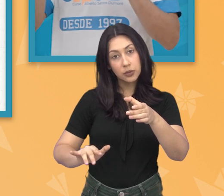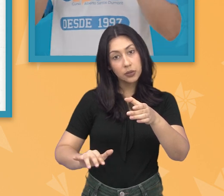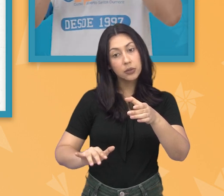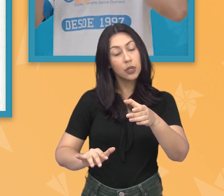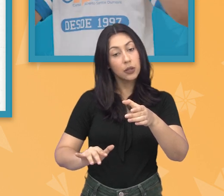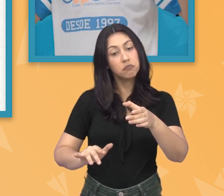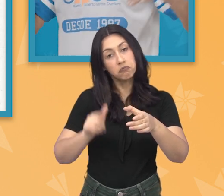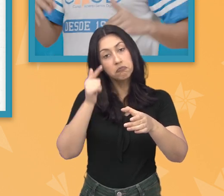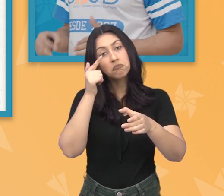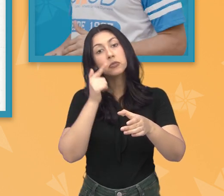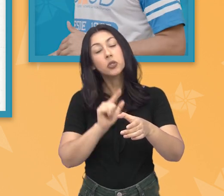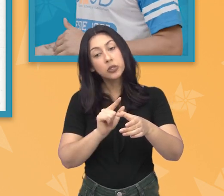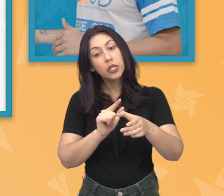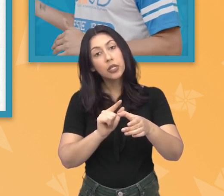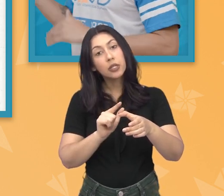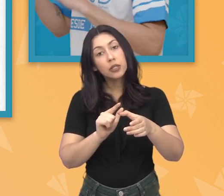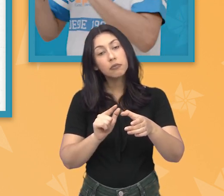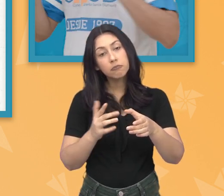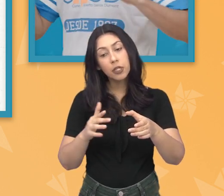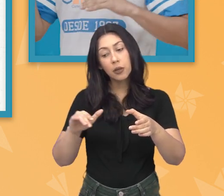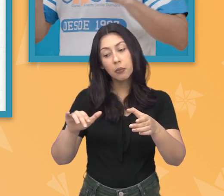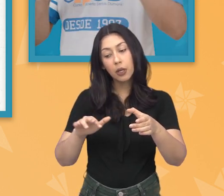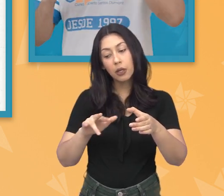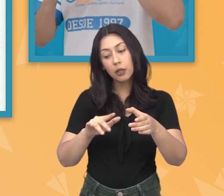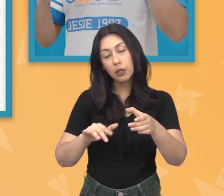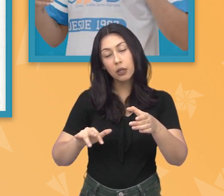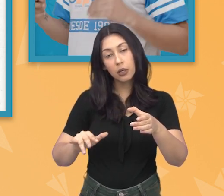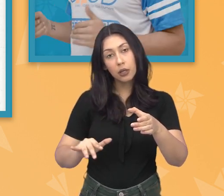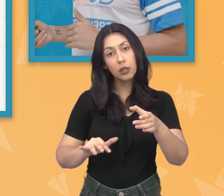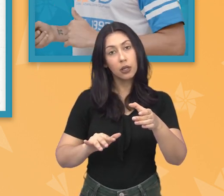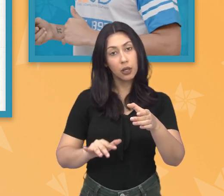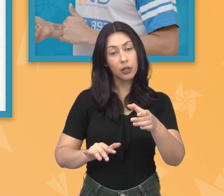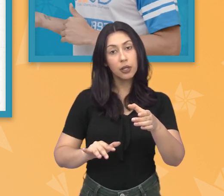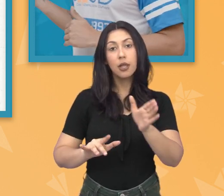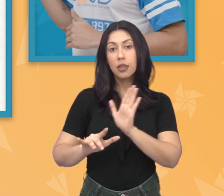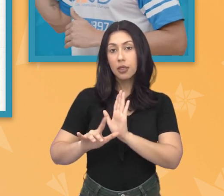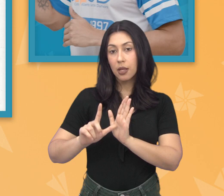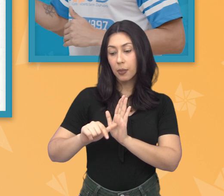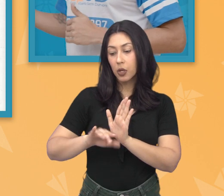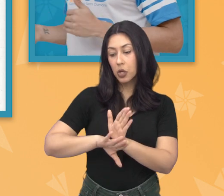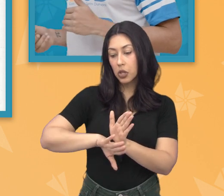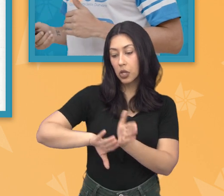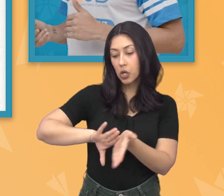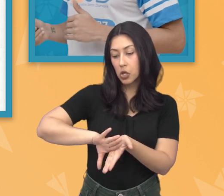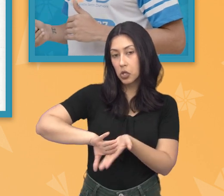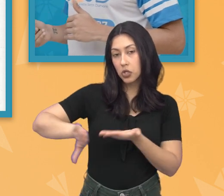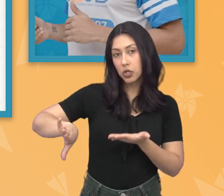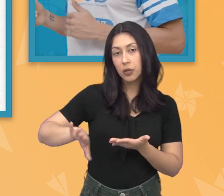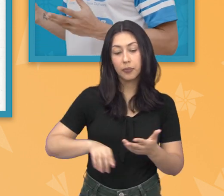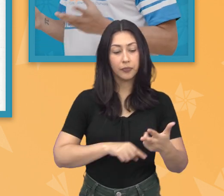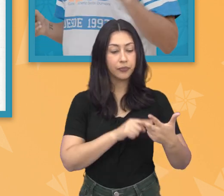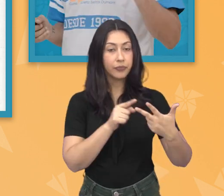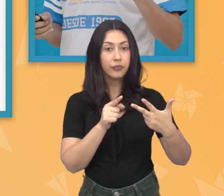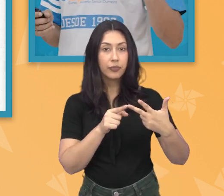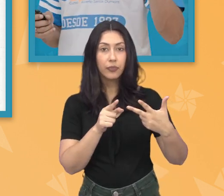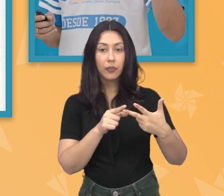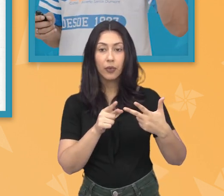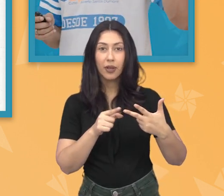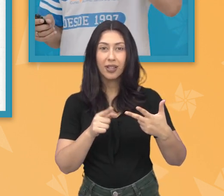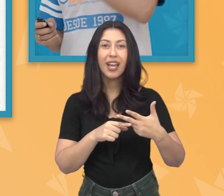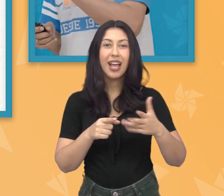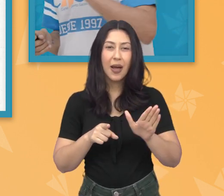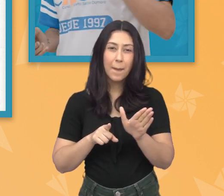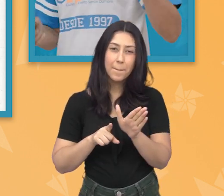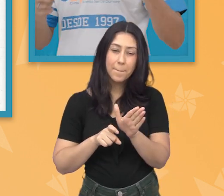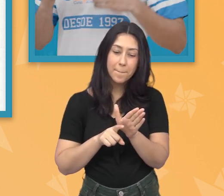diferentes densidades, então a gente consegue filtrar, decantar uma parte deles para retirar. Por fim, a catação, né, esse